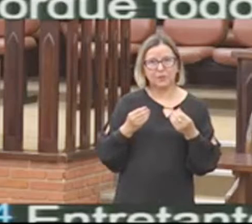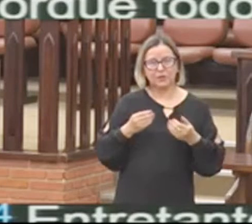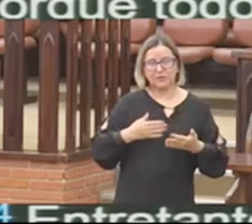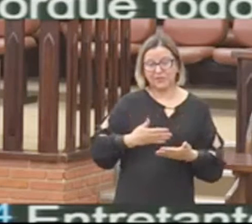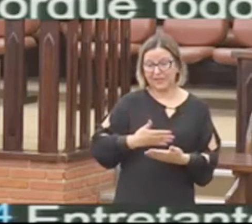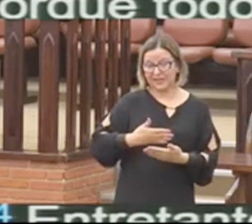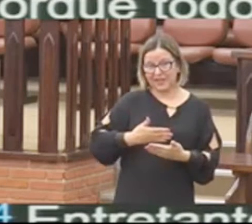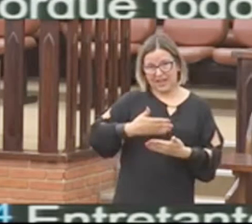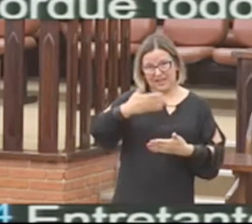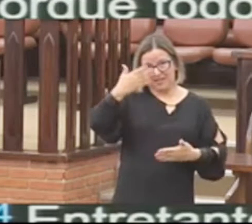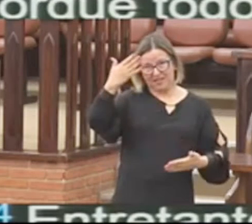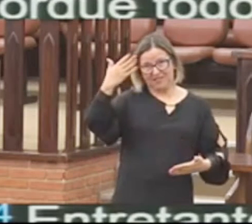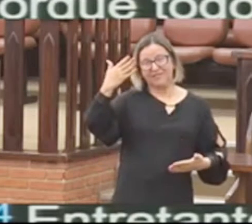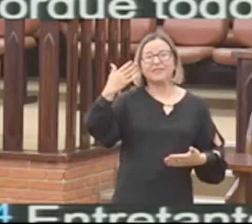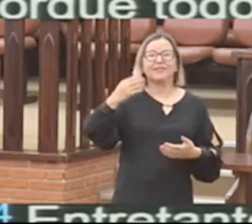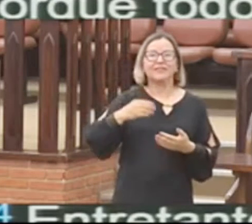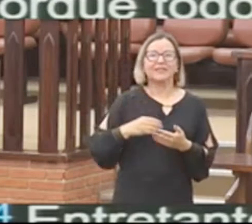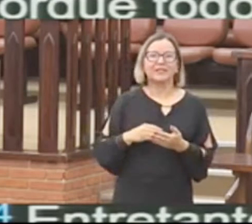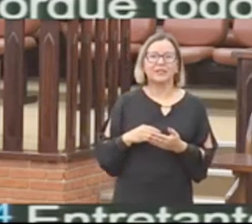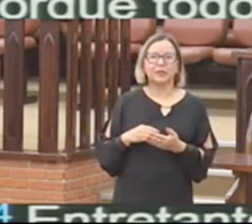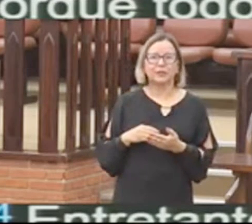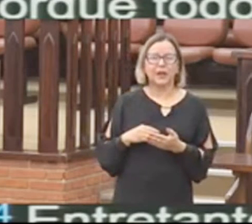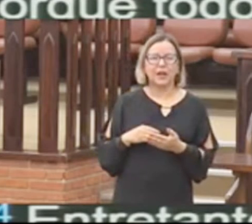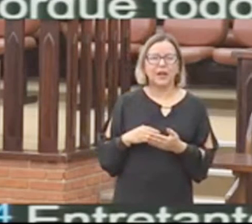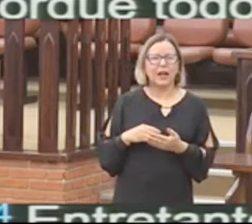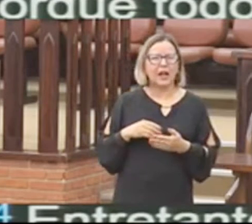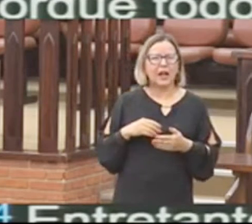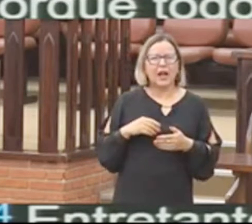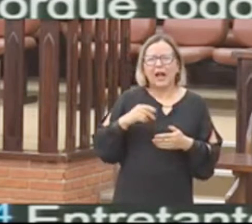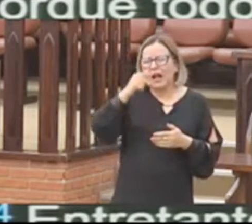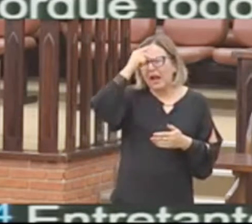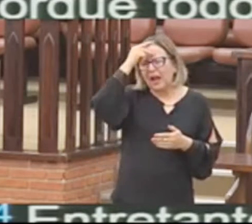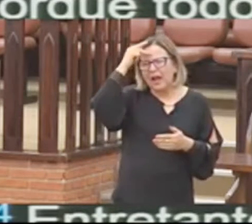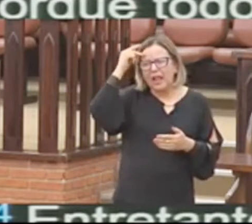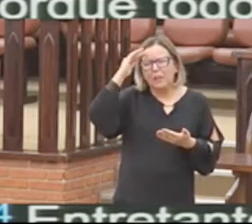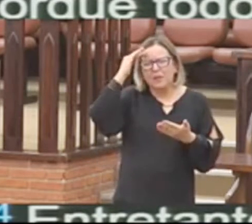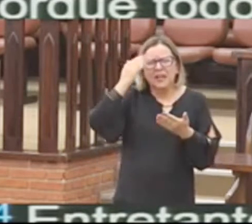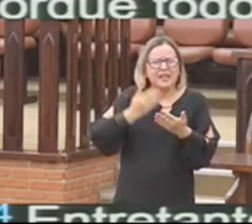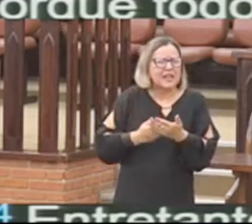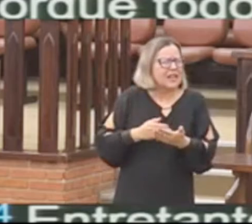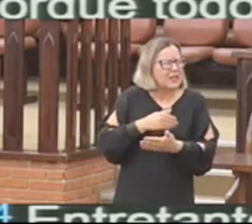Ele acessa e ele acredita em tudo que ele vê.